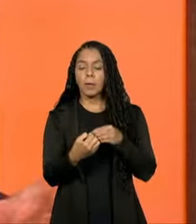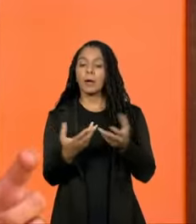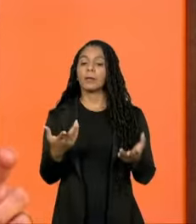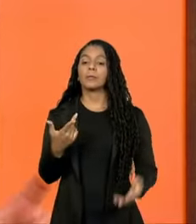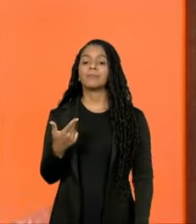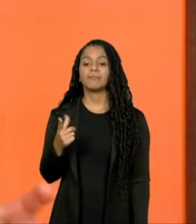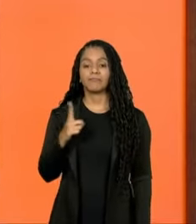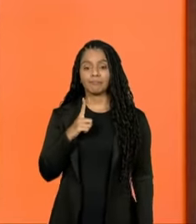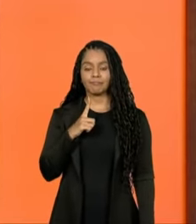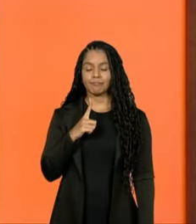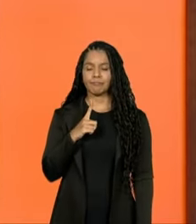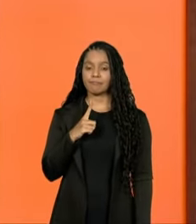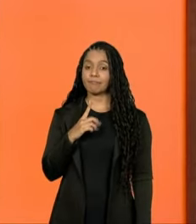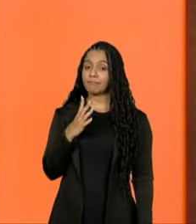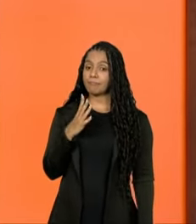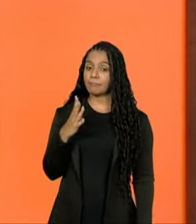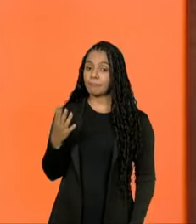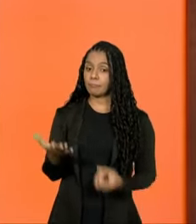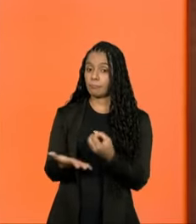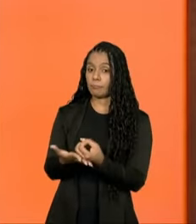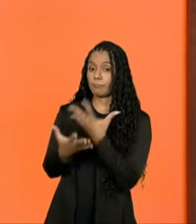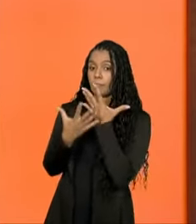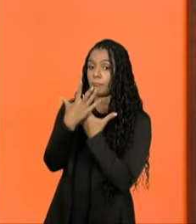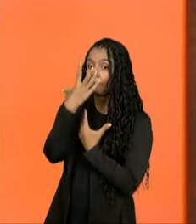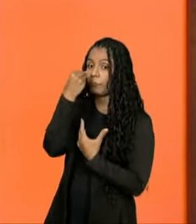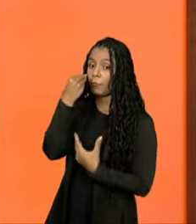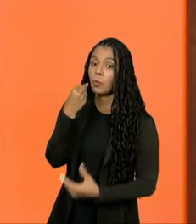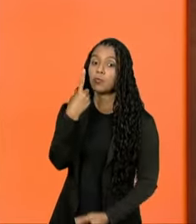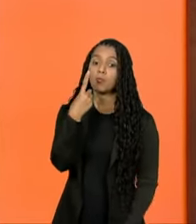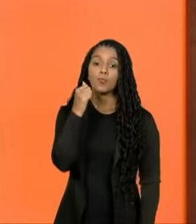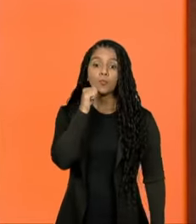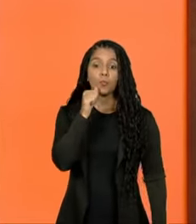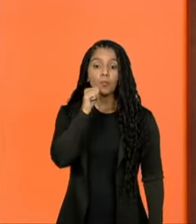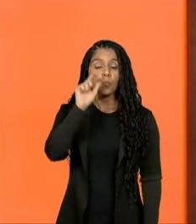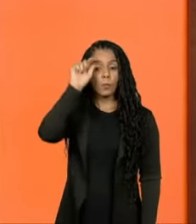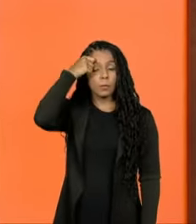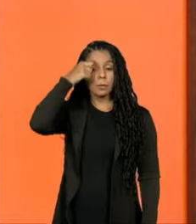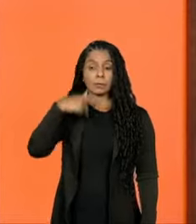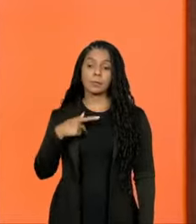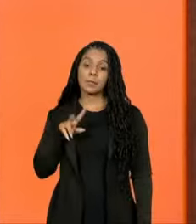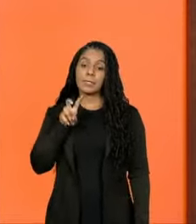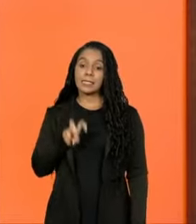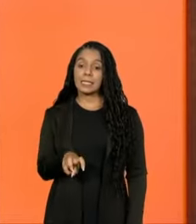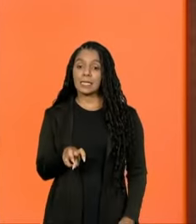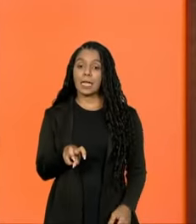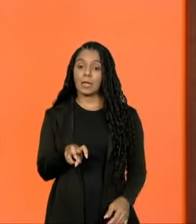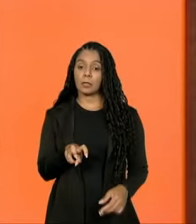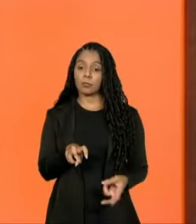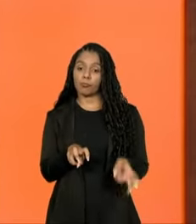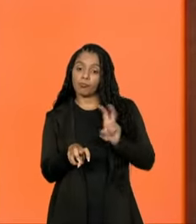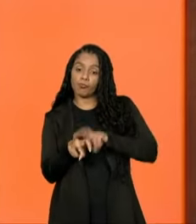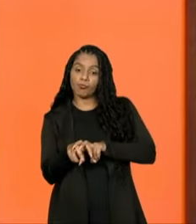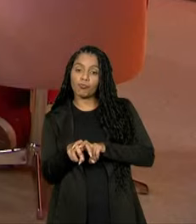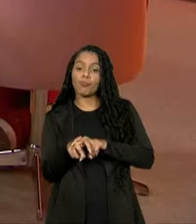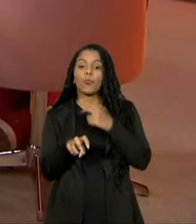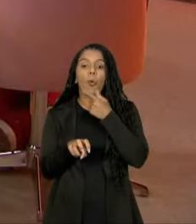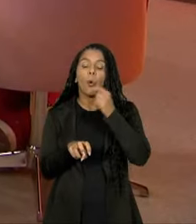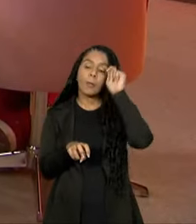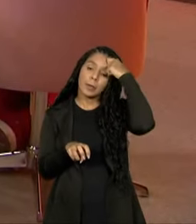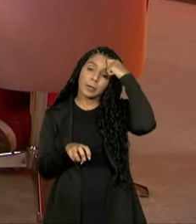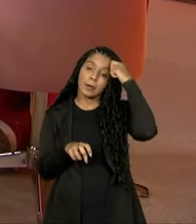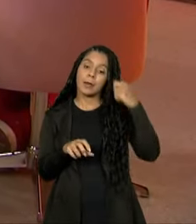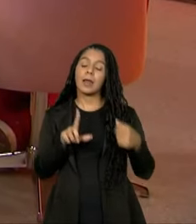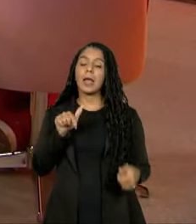chega uma foto, né, de uma moça negra sentada no colo de um rapaz negro, né? Marielle